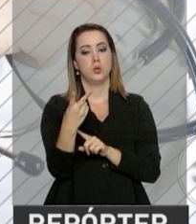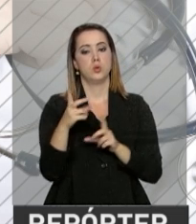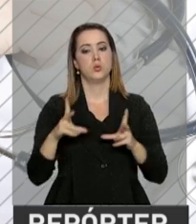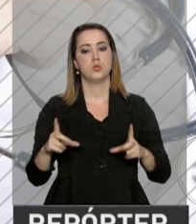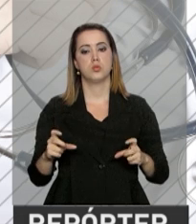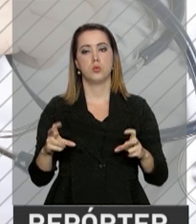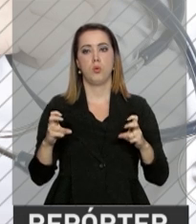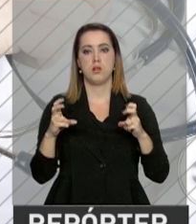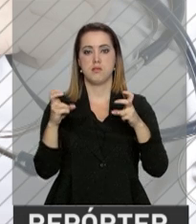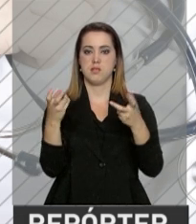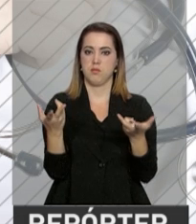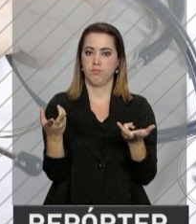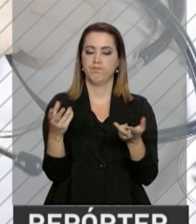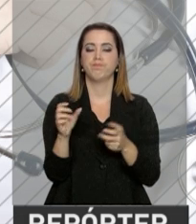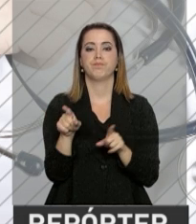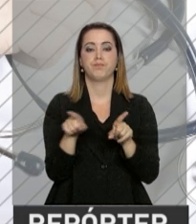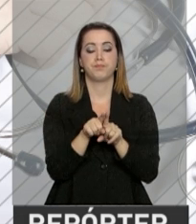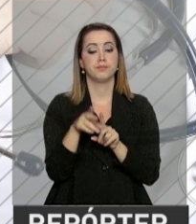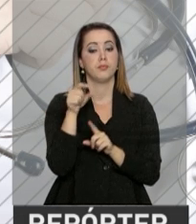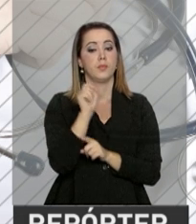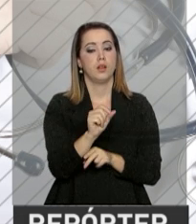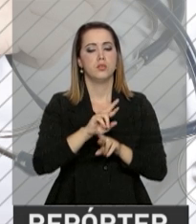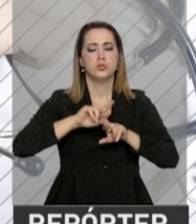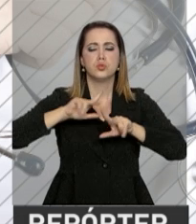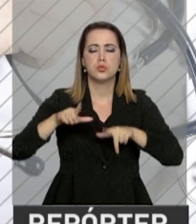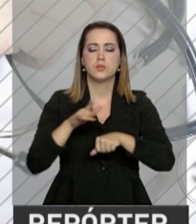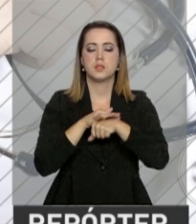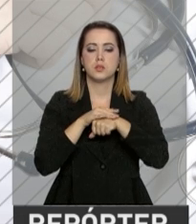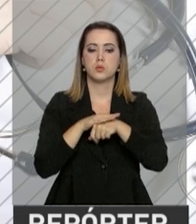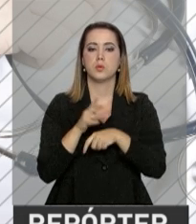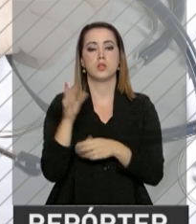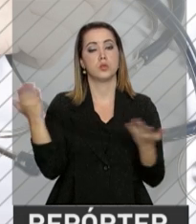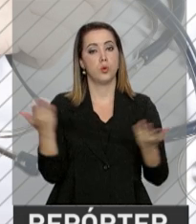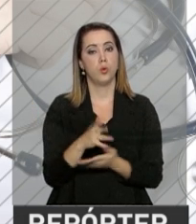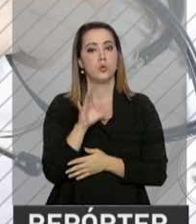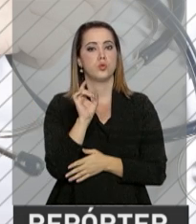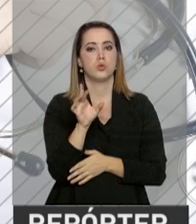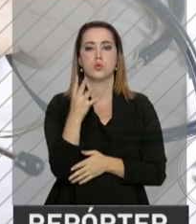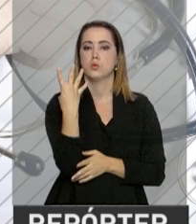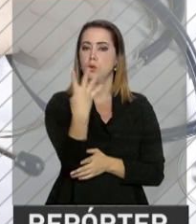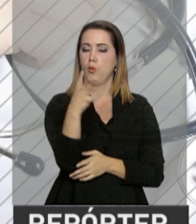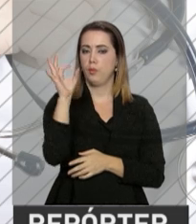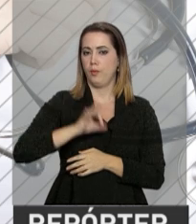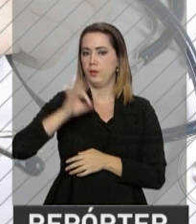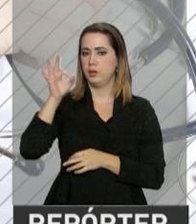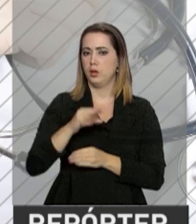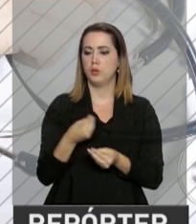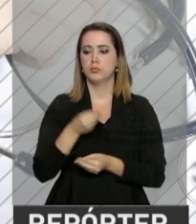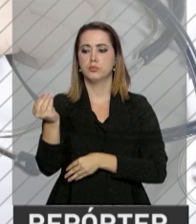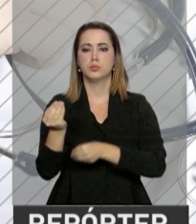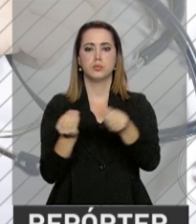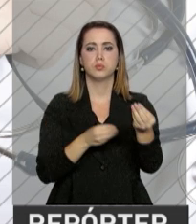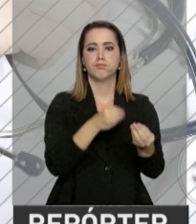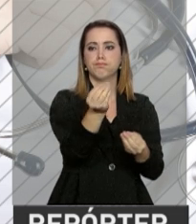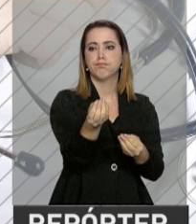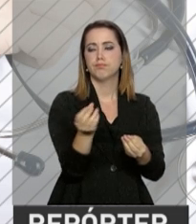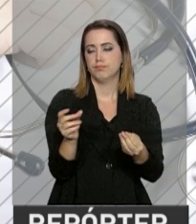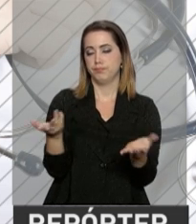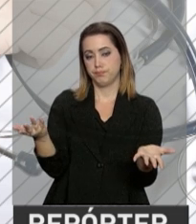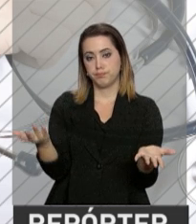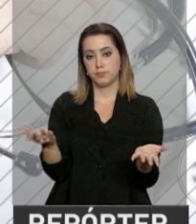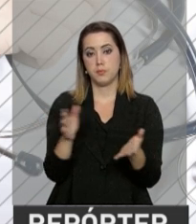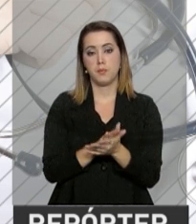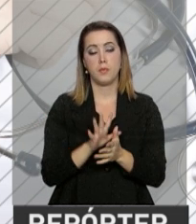crescimento. Atualmente, os medicamentos biológicos representam apenas 4% da quantidade distribuída pelo Sistema Único de